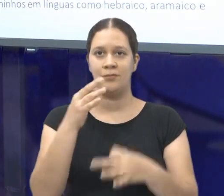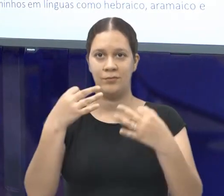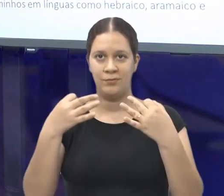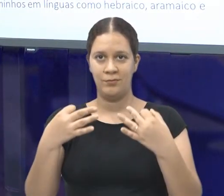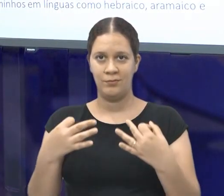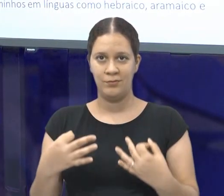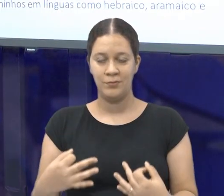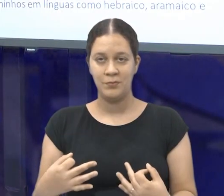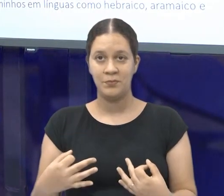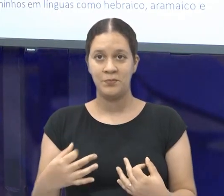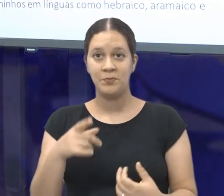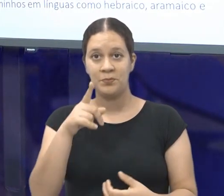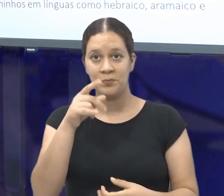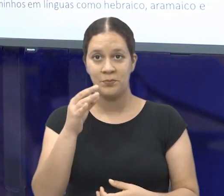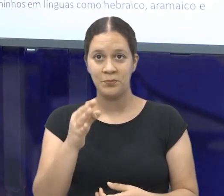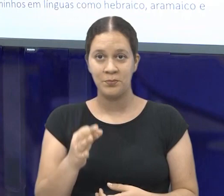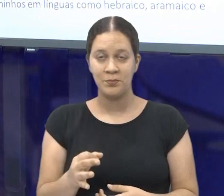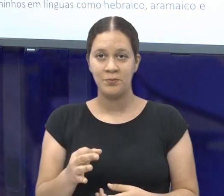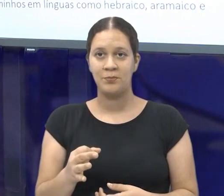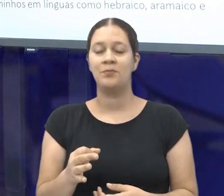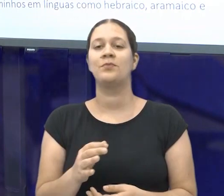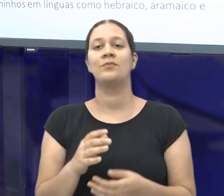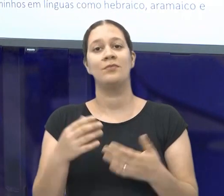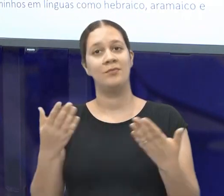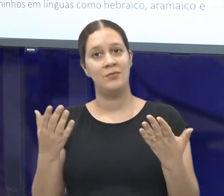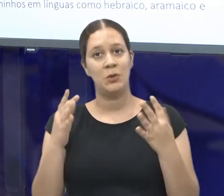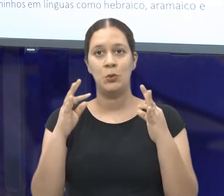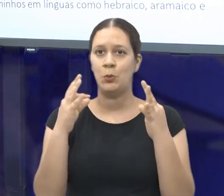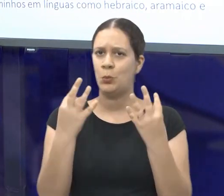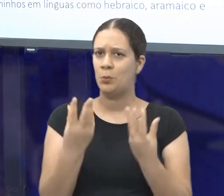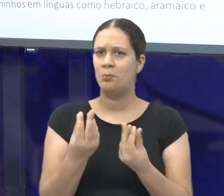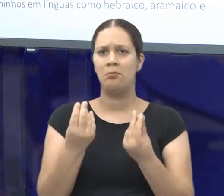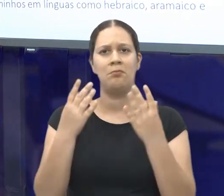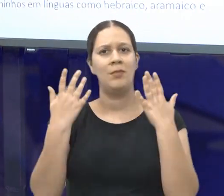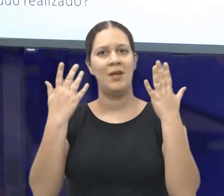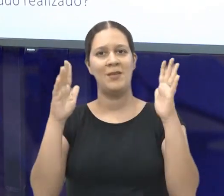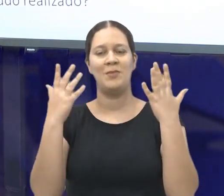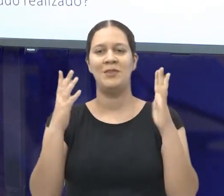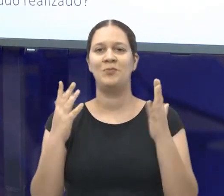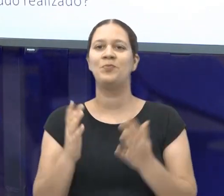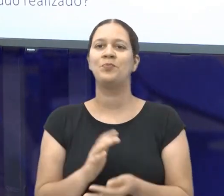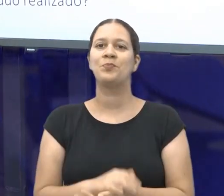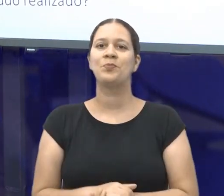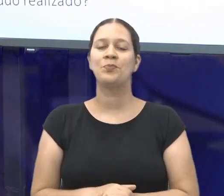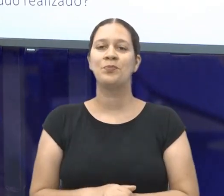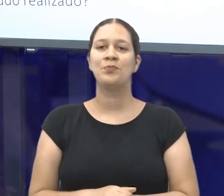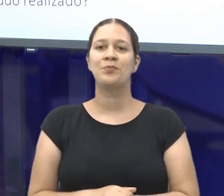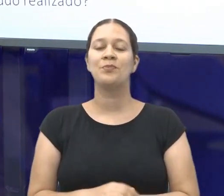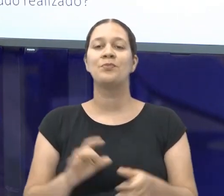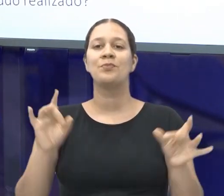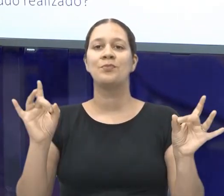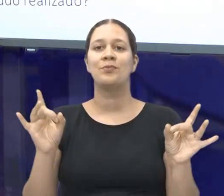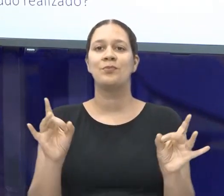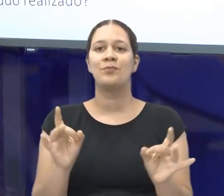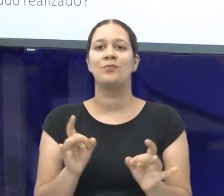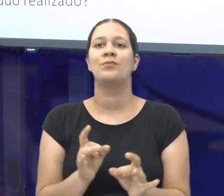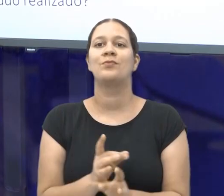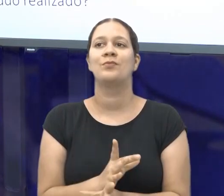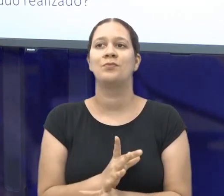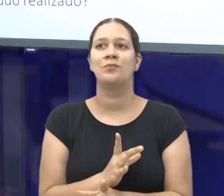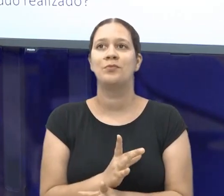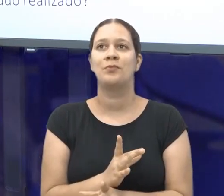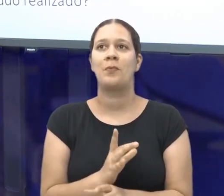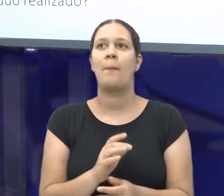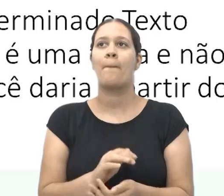respostas corretas. E aí, acertou? Uma, outra, todas? Parabéns. Bom, e aí para encerrar, eu